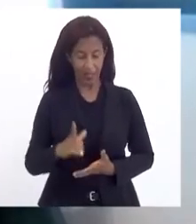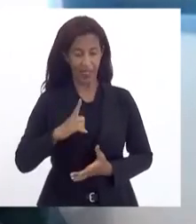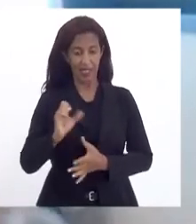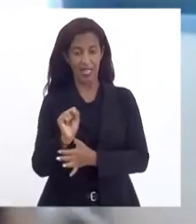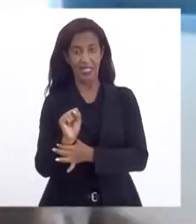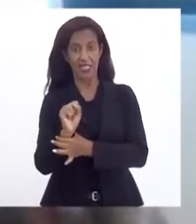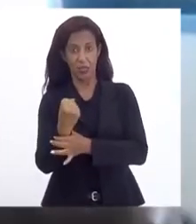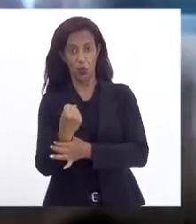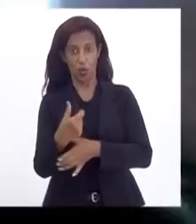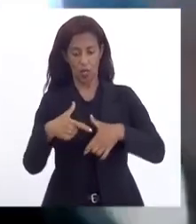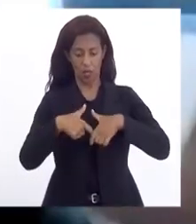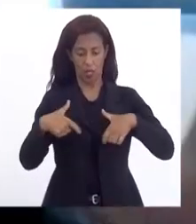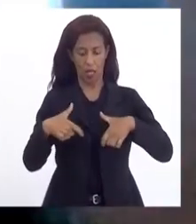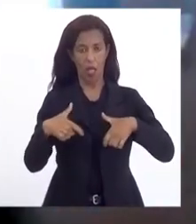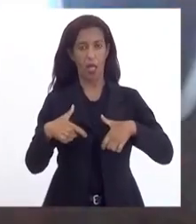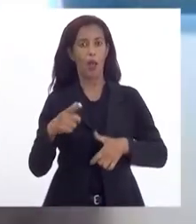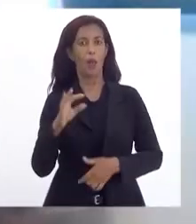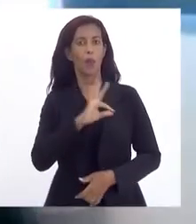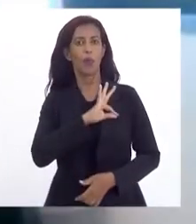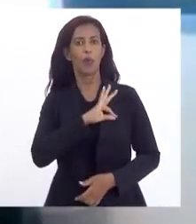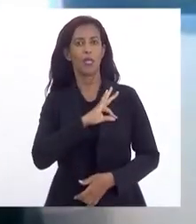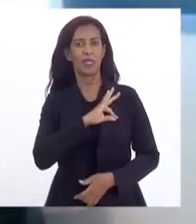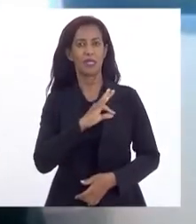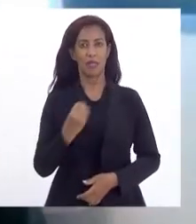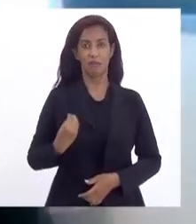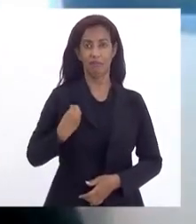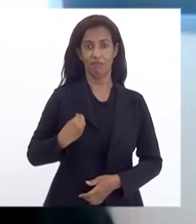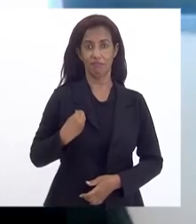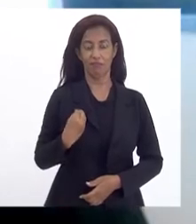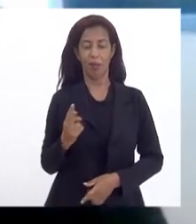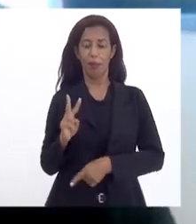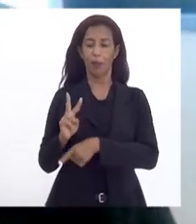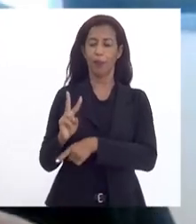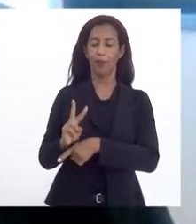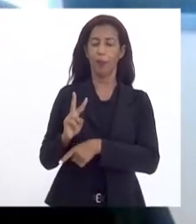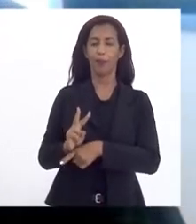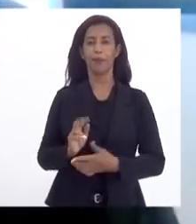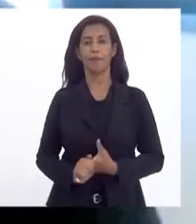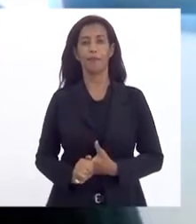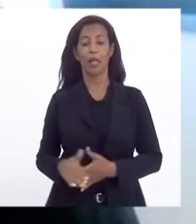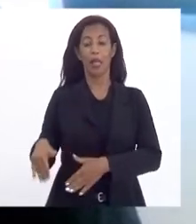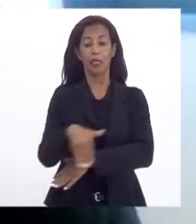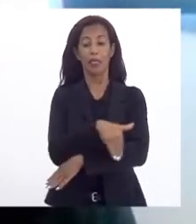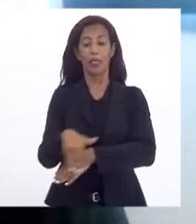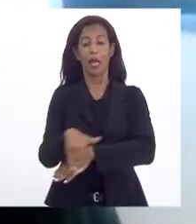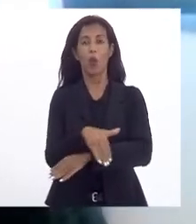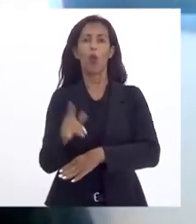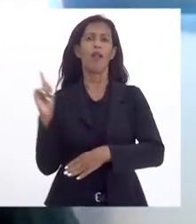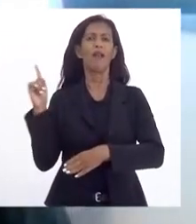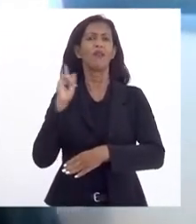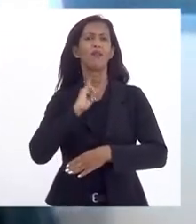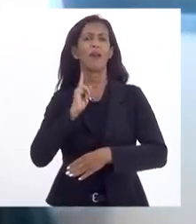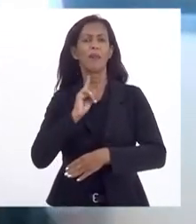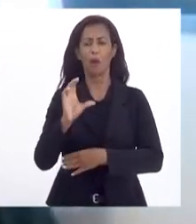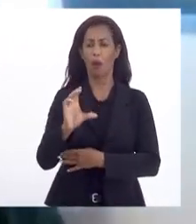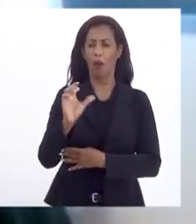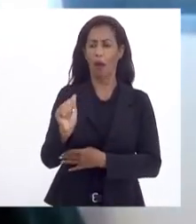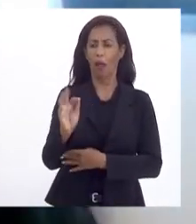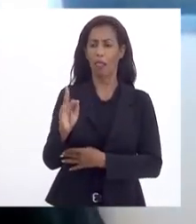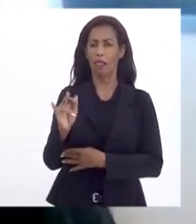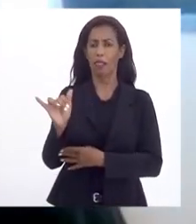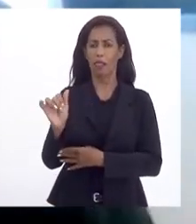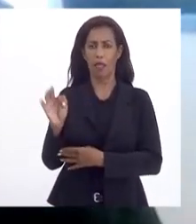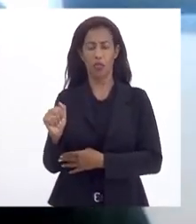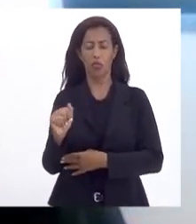segurança presente no Flamengo. Eu vou autorizar a segurança presente na Rua do Catete. Né? Depois